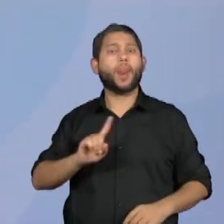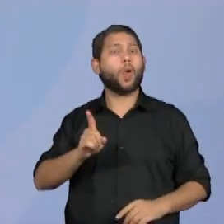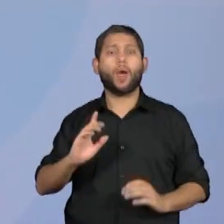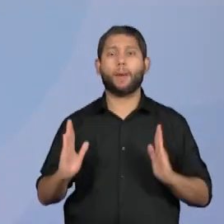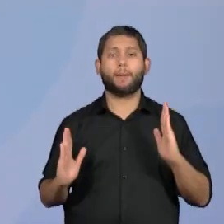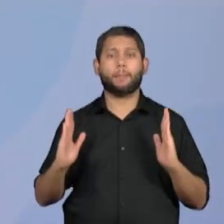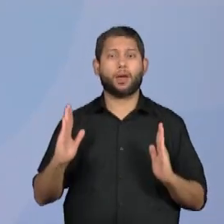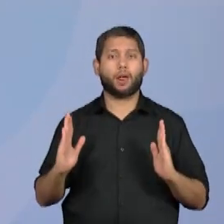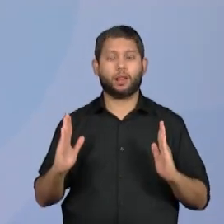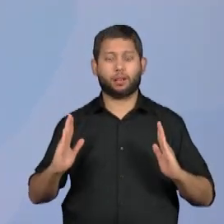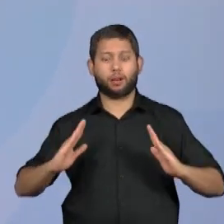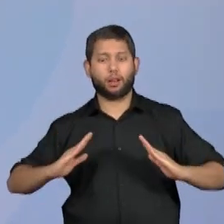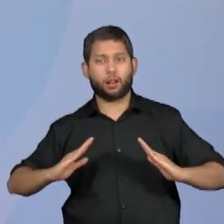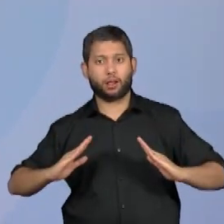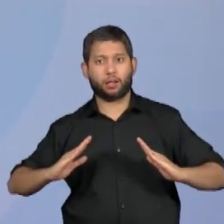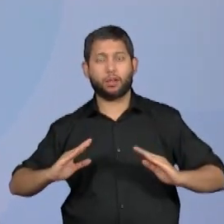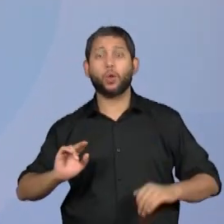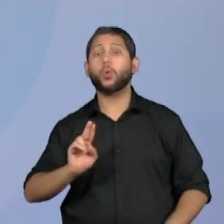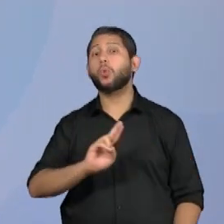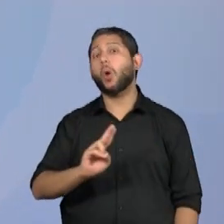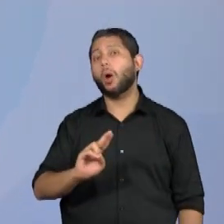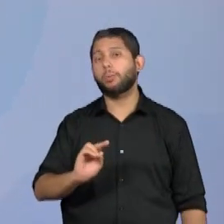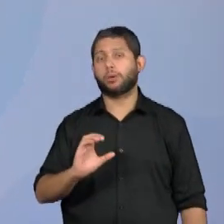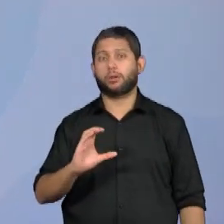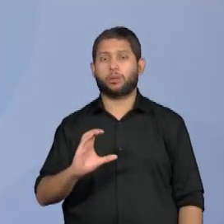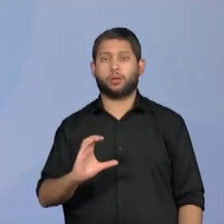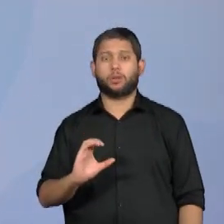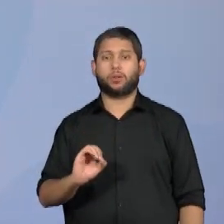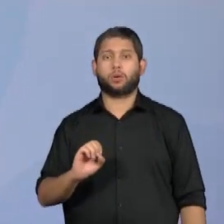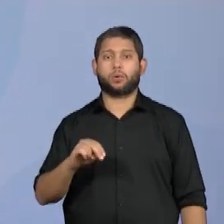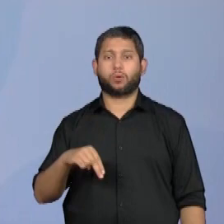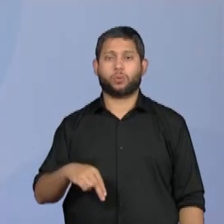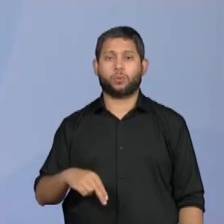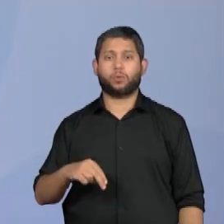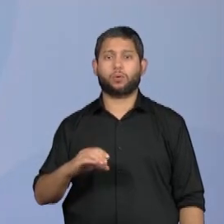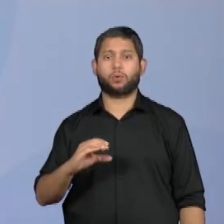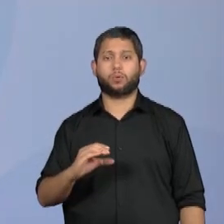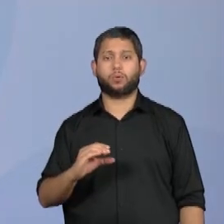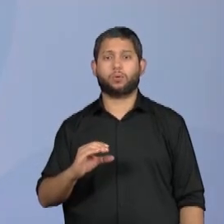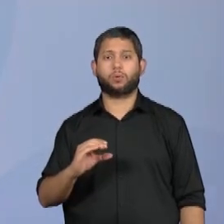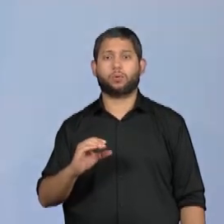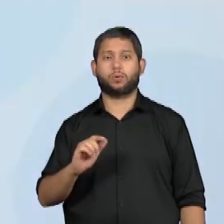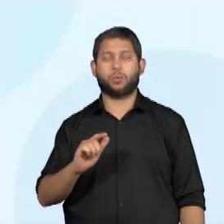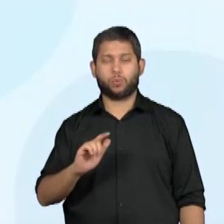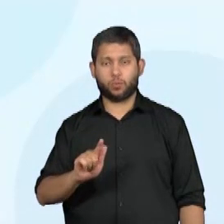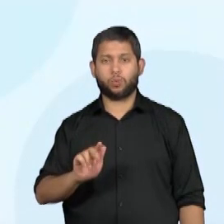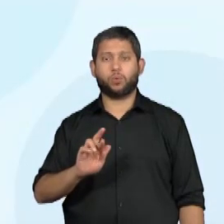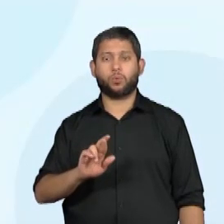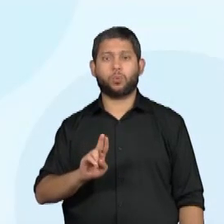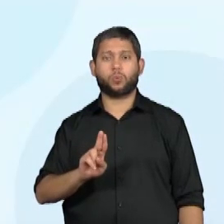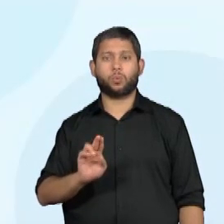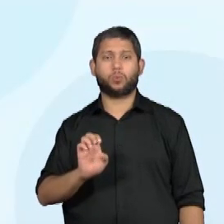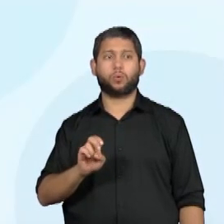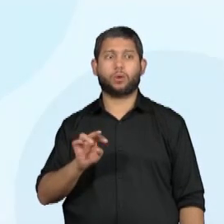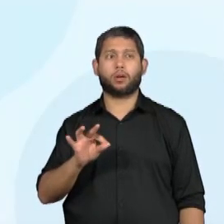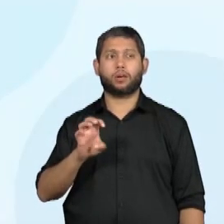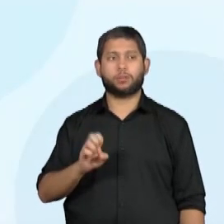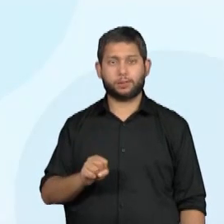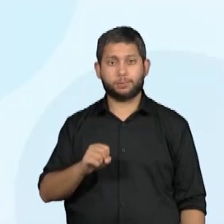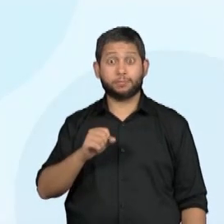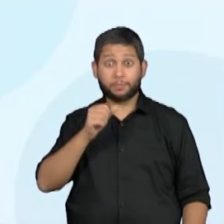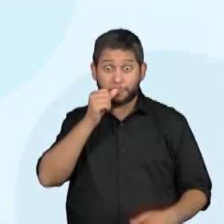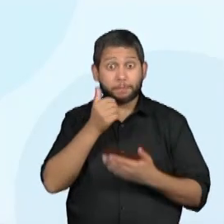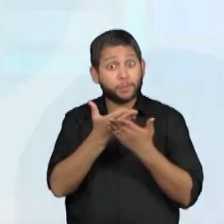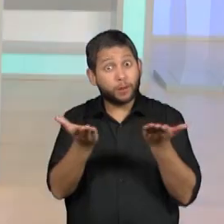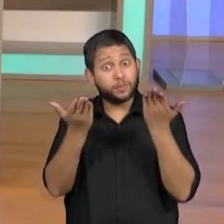lados congruentes. Olha só, daí já seria um outro grupo. Então, eu vou deixar de desafio aí para